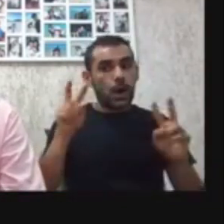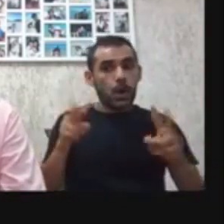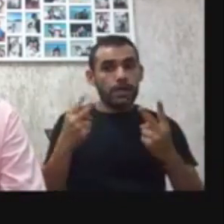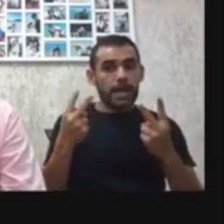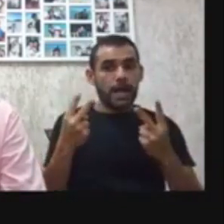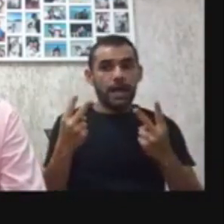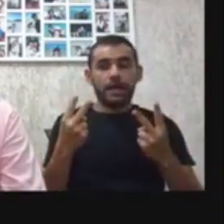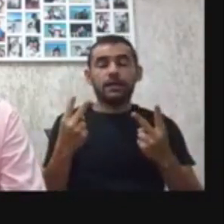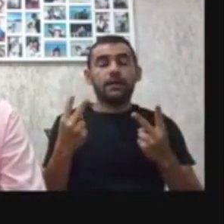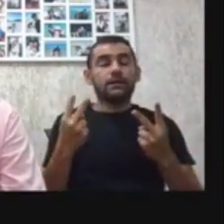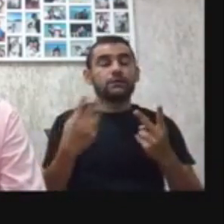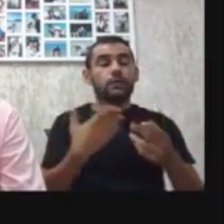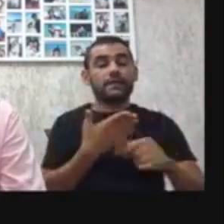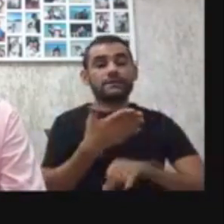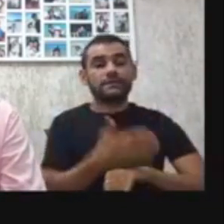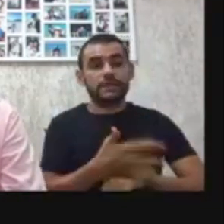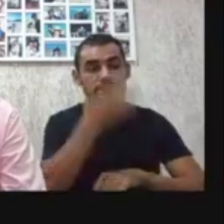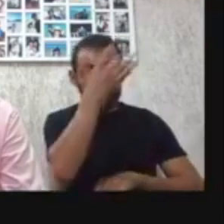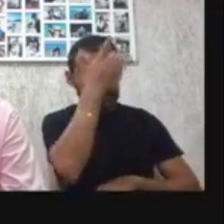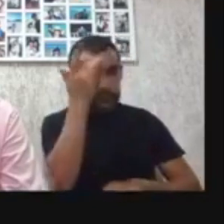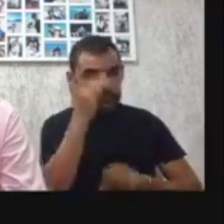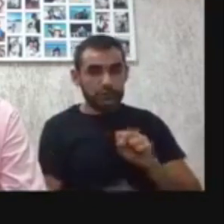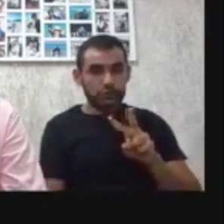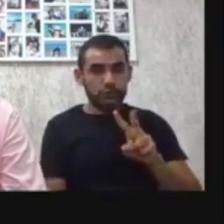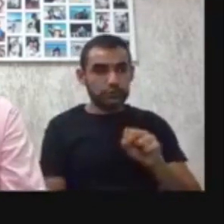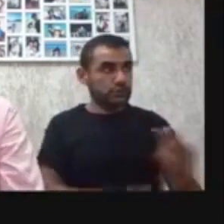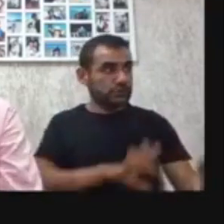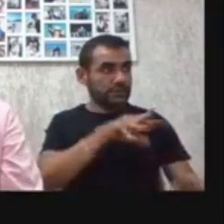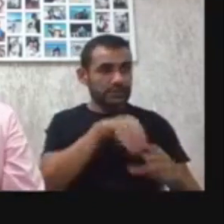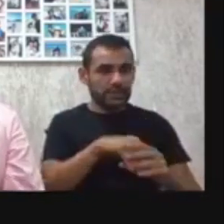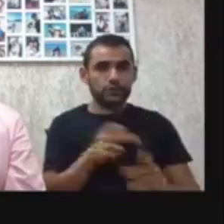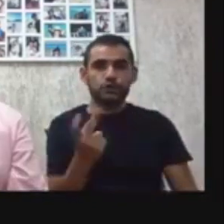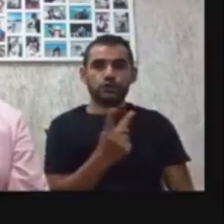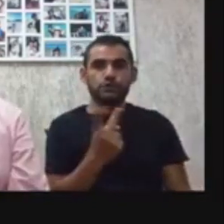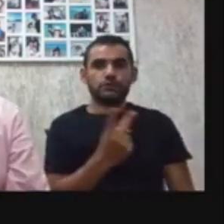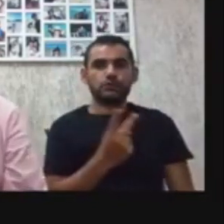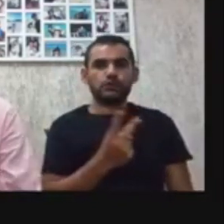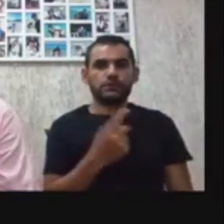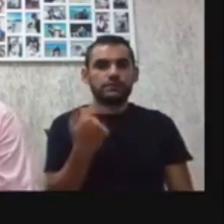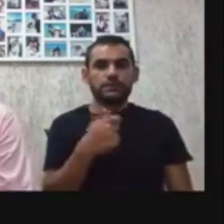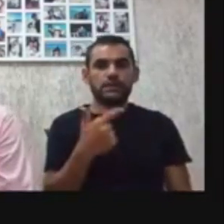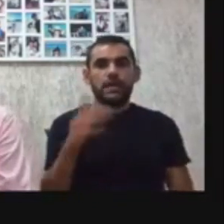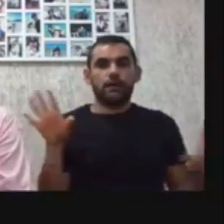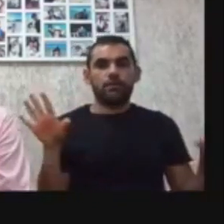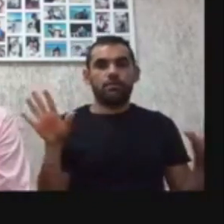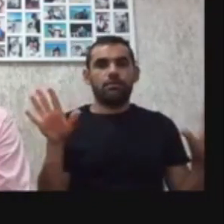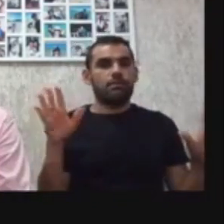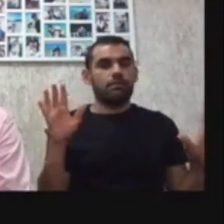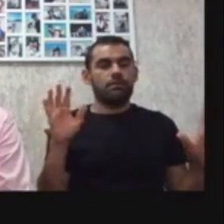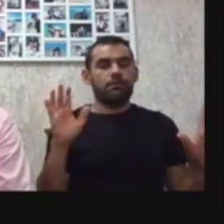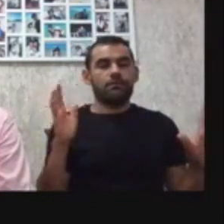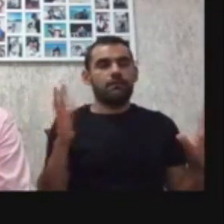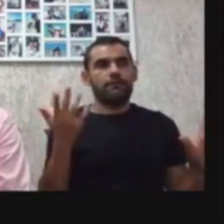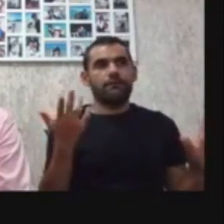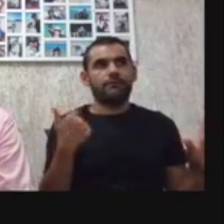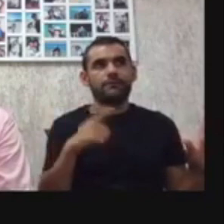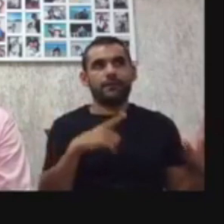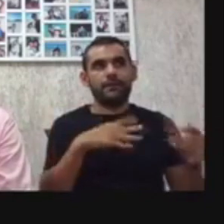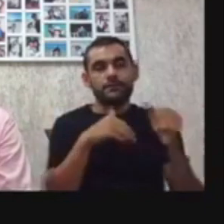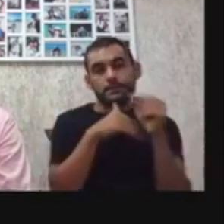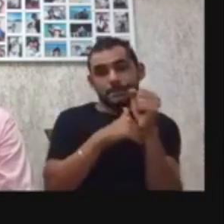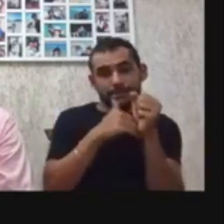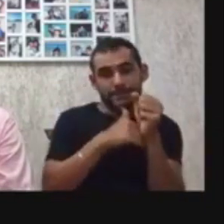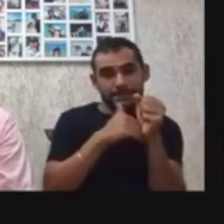do acesso à pessoa do SUS dentro dessas duas entidades que não tem, que teoricamente não, né, tem aí